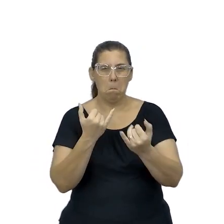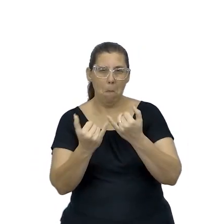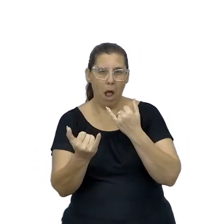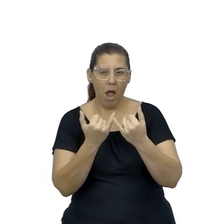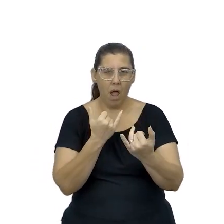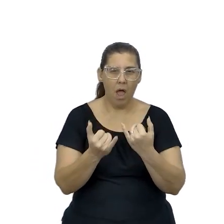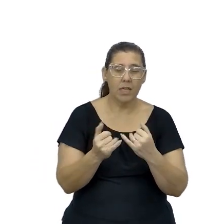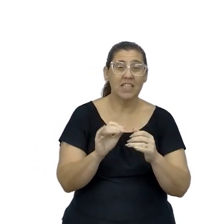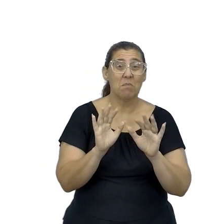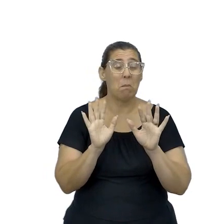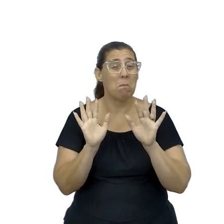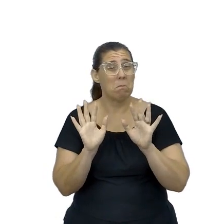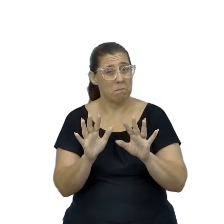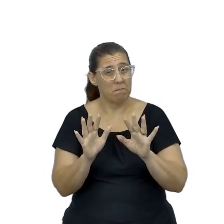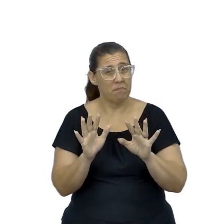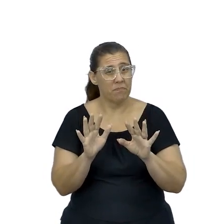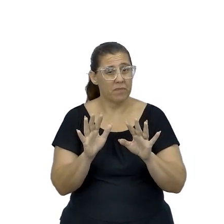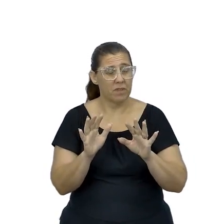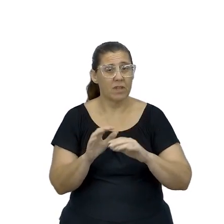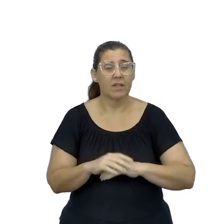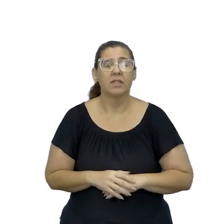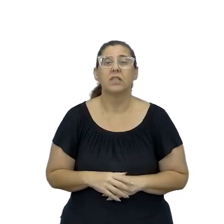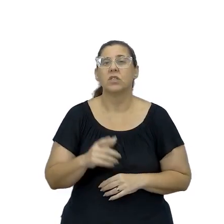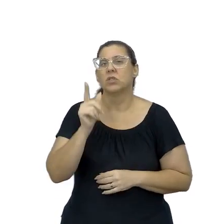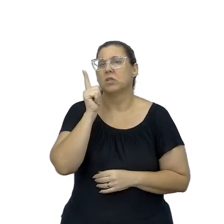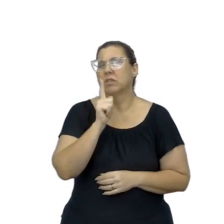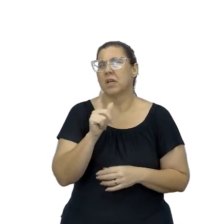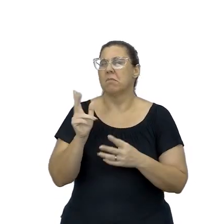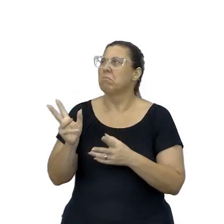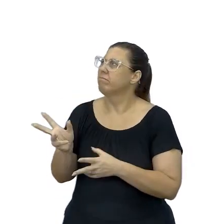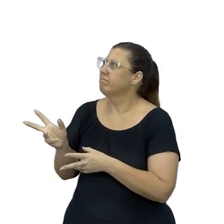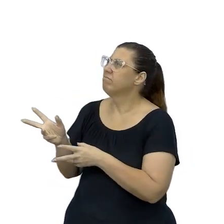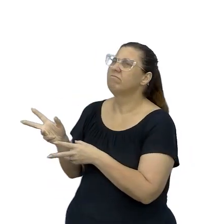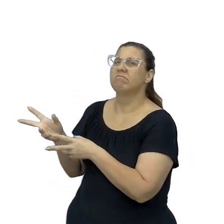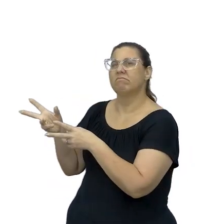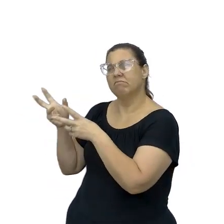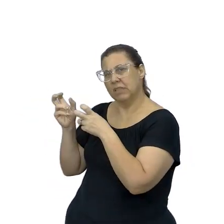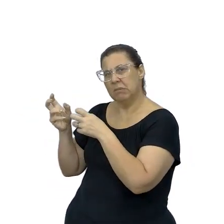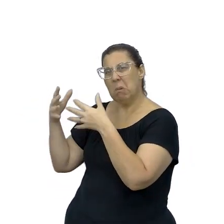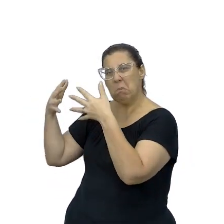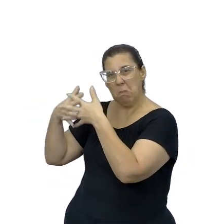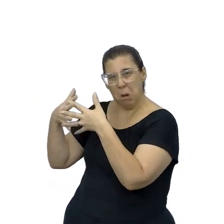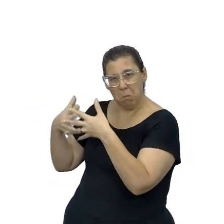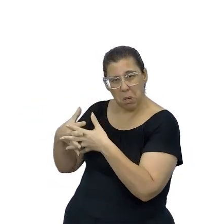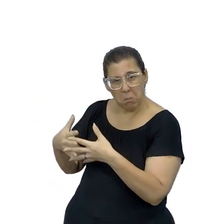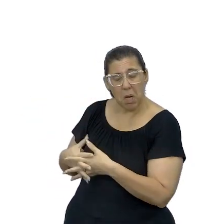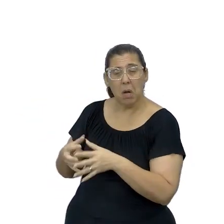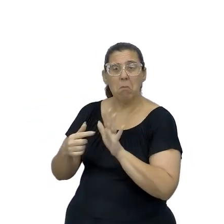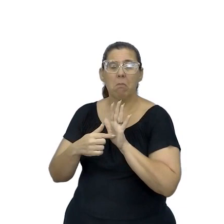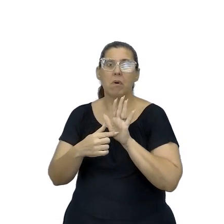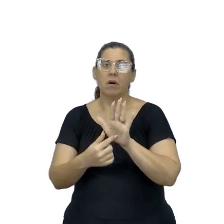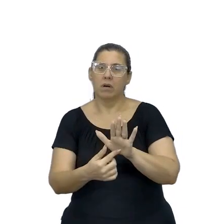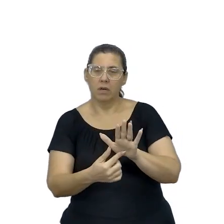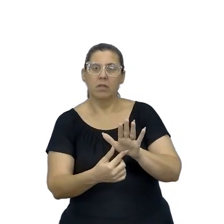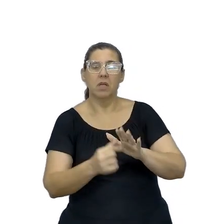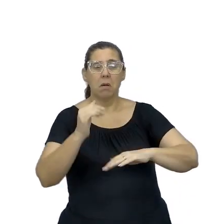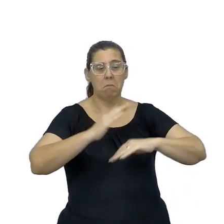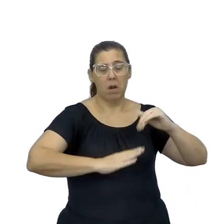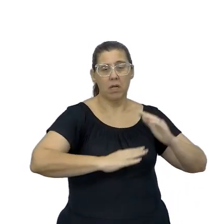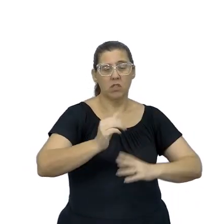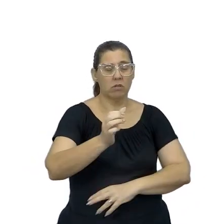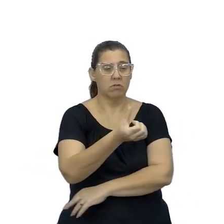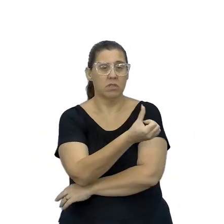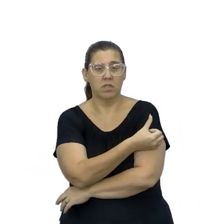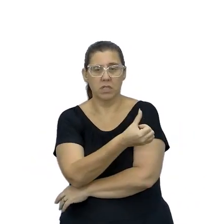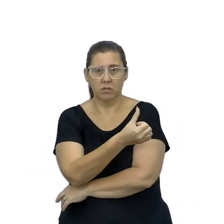parecidas, porém, nitidamente, a gente consegue perceber um ganho de complexidade. A gente trouxe uma habilidade do sexto